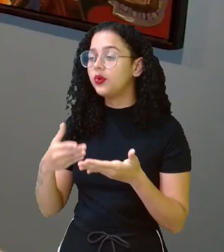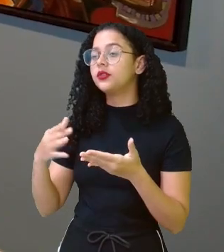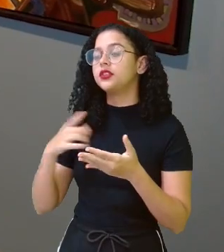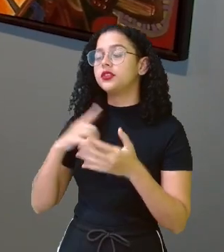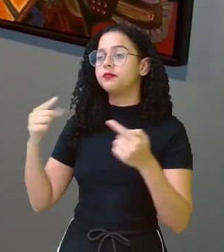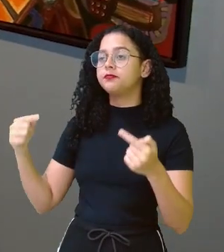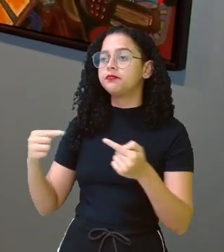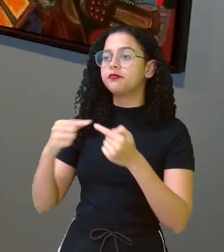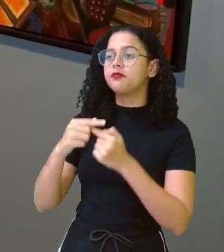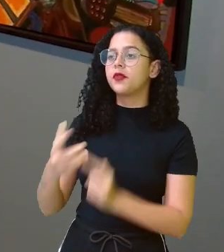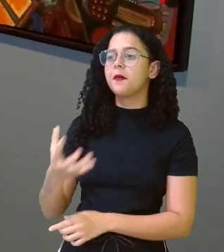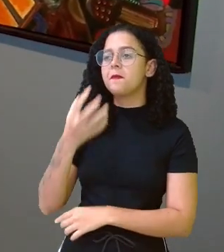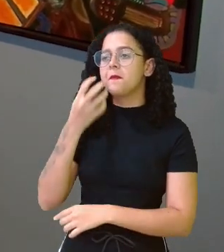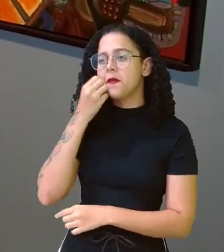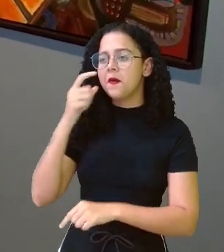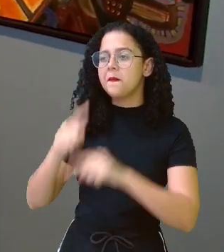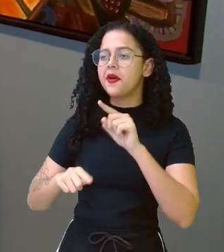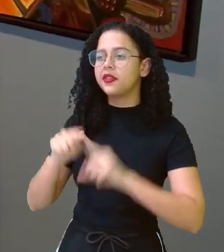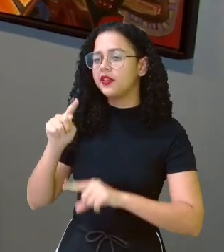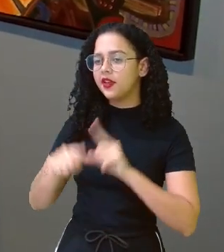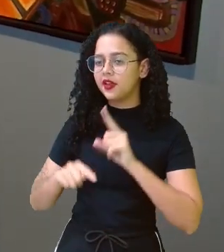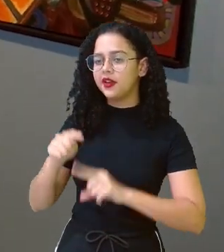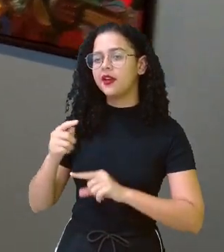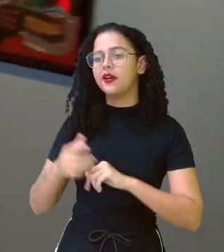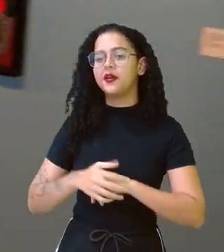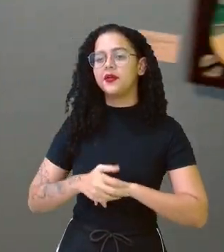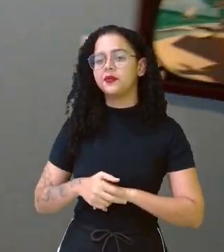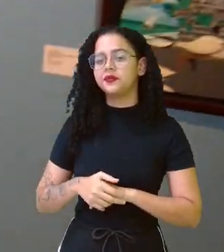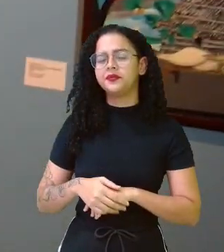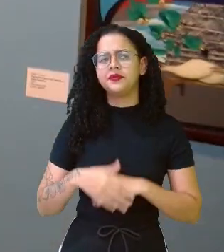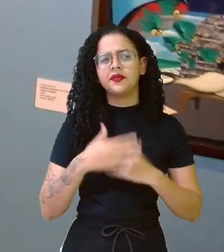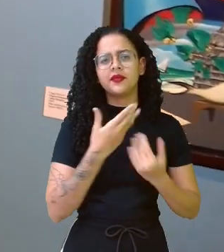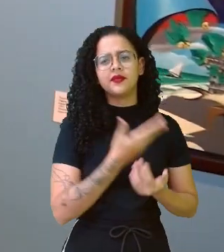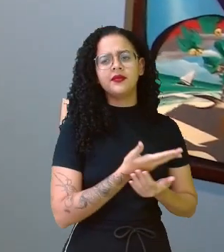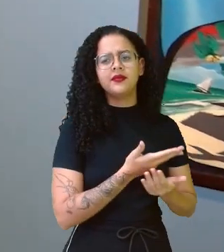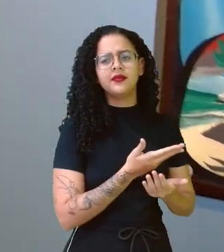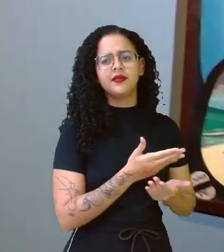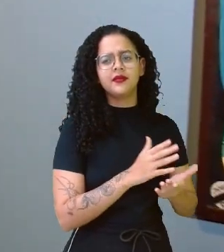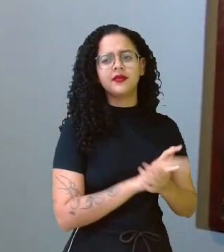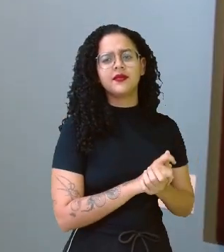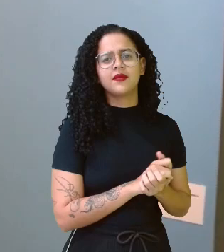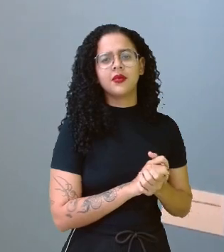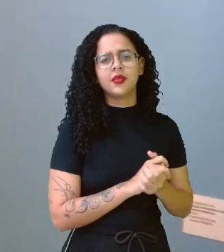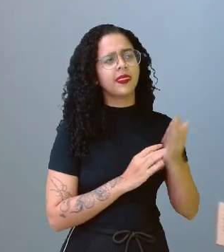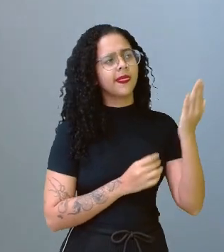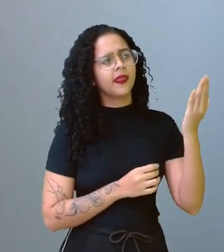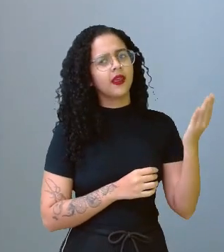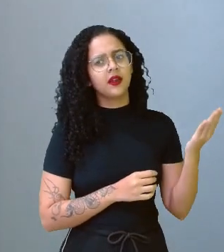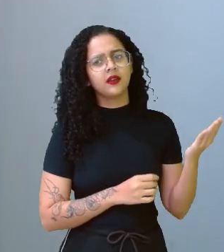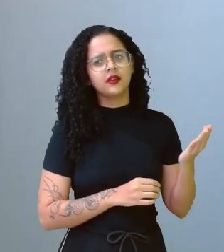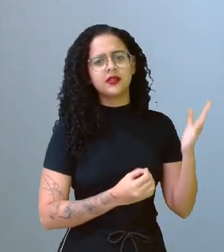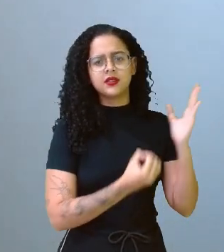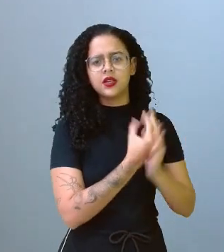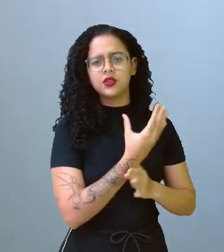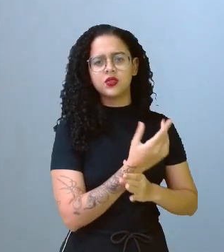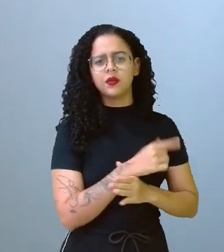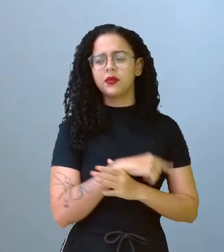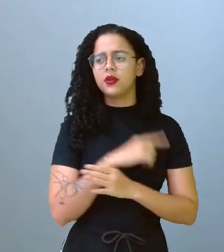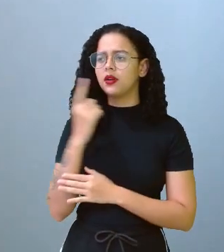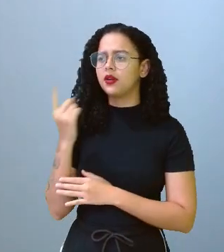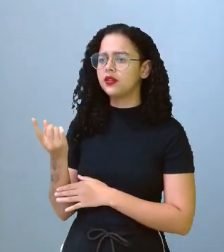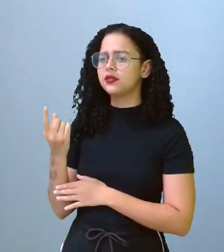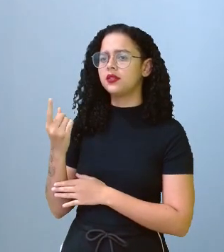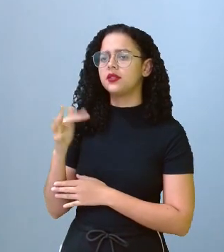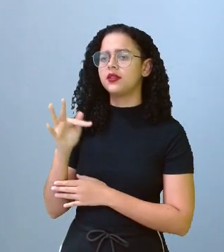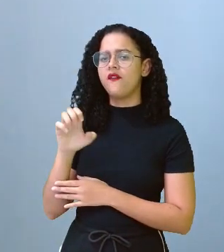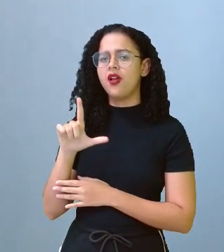do patrimônio também imaterial. Né? E essas obras aqui? Quem são essas? Bom, essas obras, esse aqui é Félix Farfán,